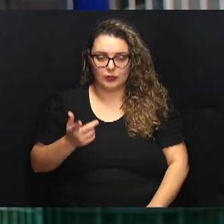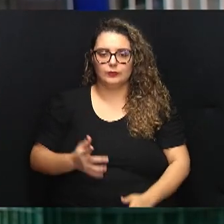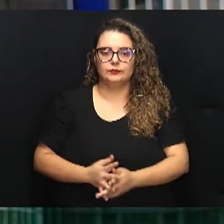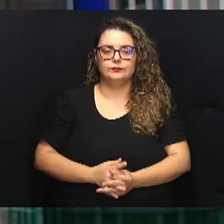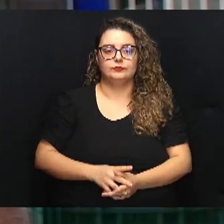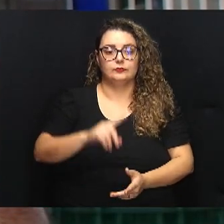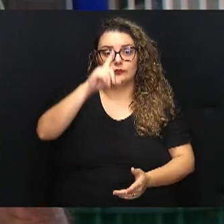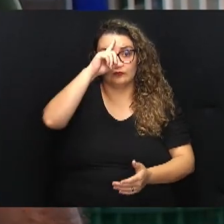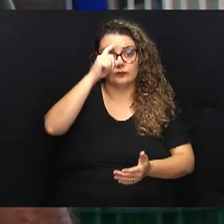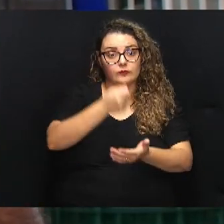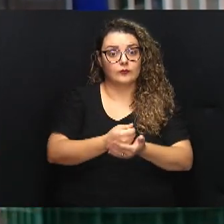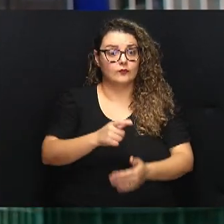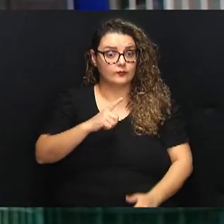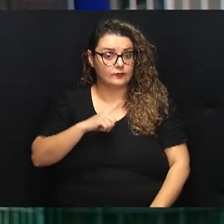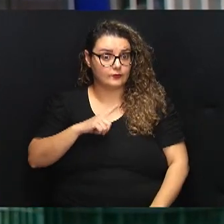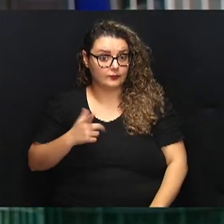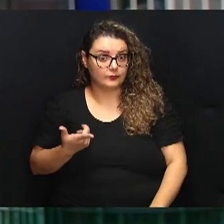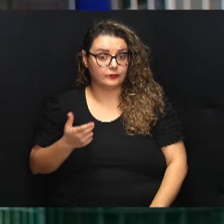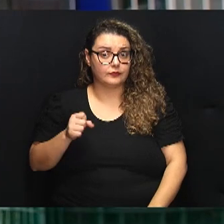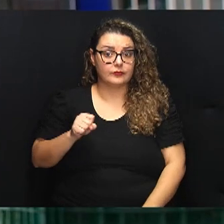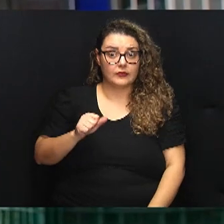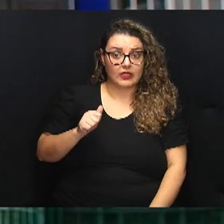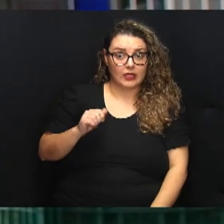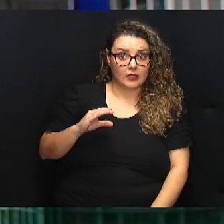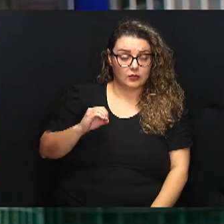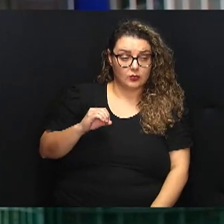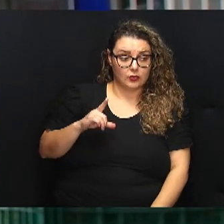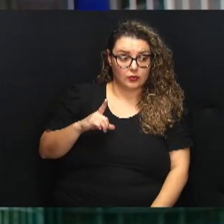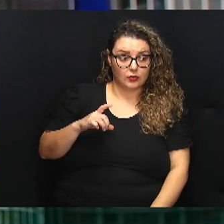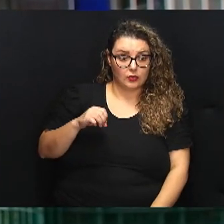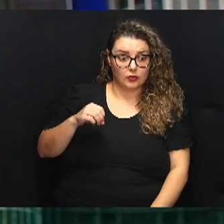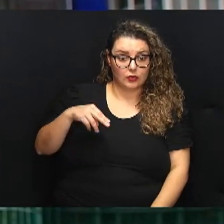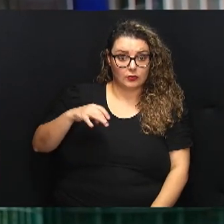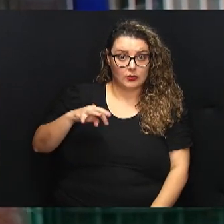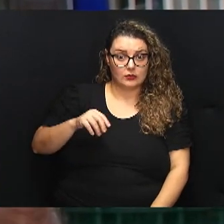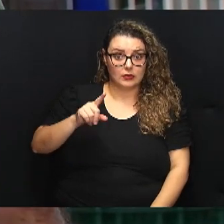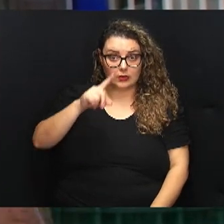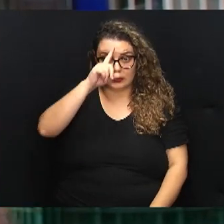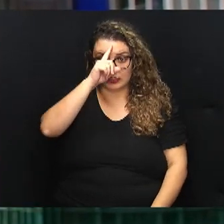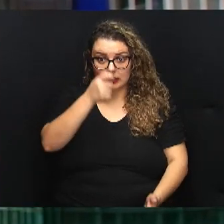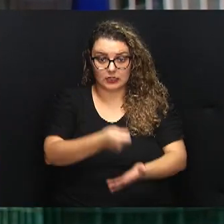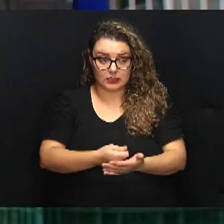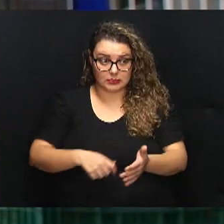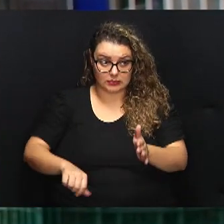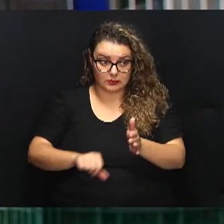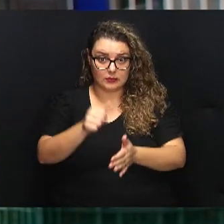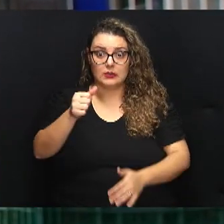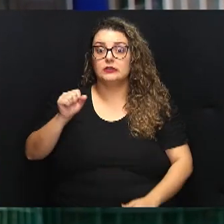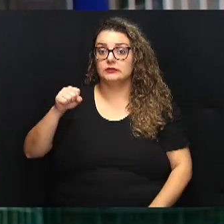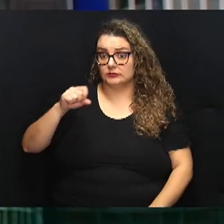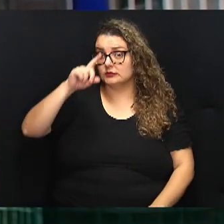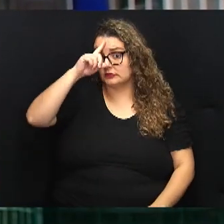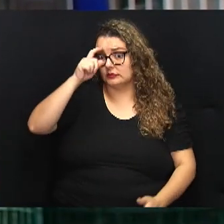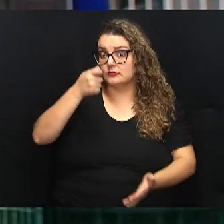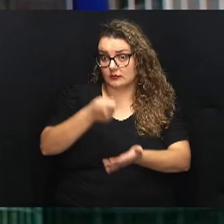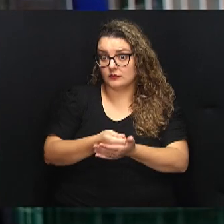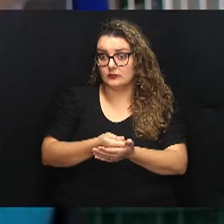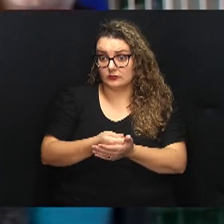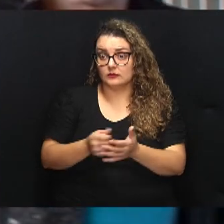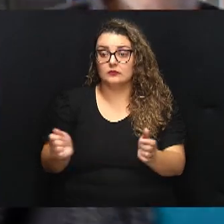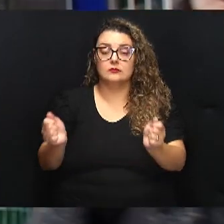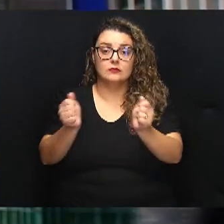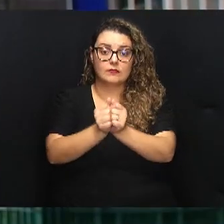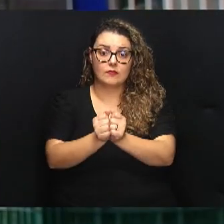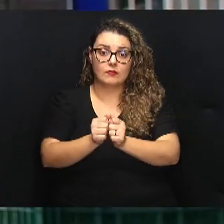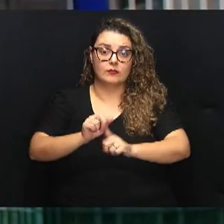que vocês tiveram aqui de fazer o sacolômetro é uma decisão pioneira? Sim, essa decisão foi elaborada em conjunto com